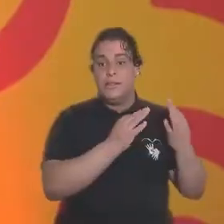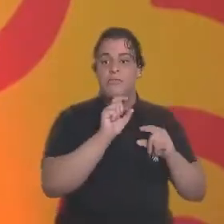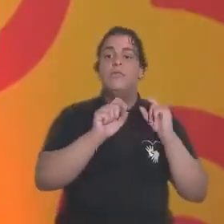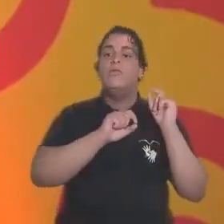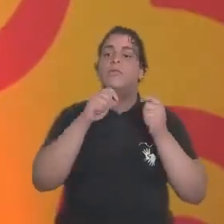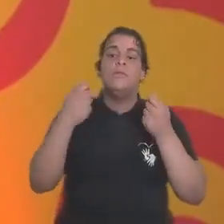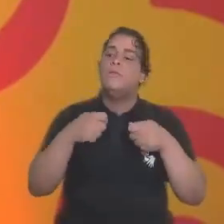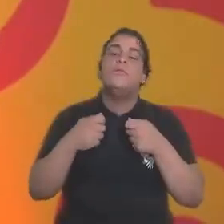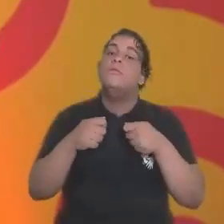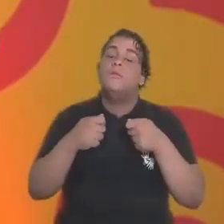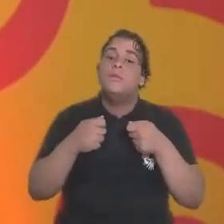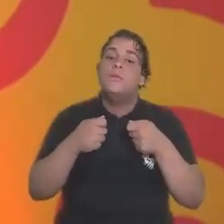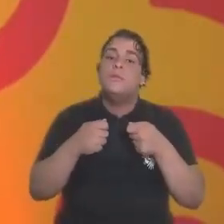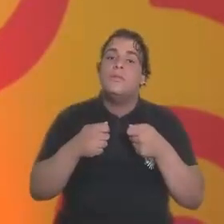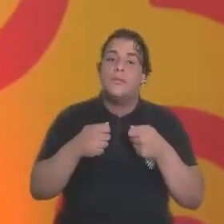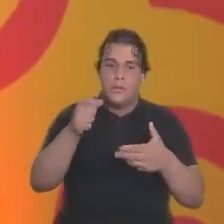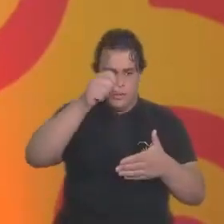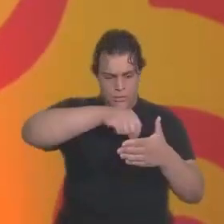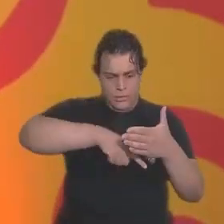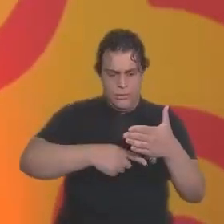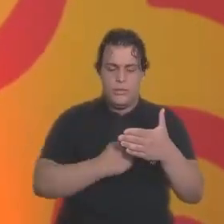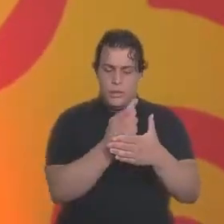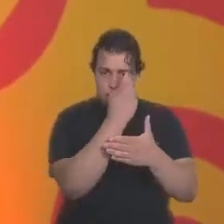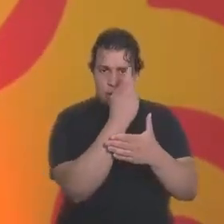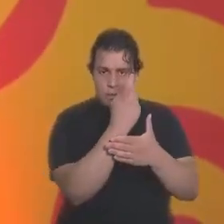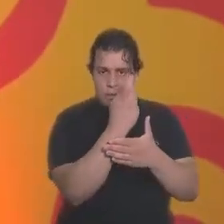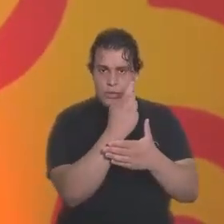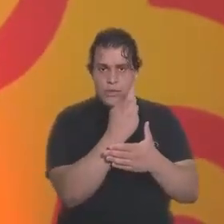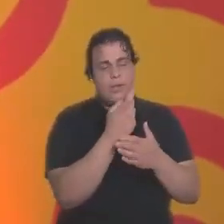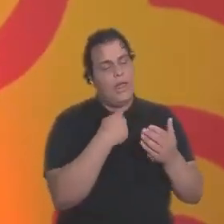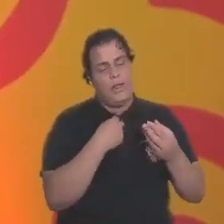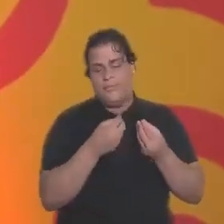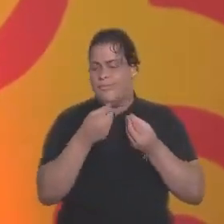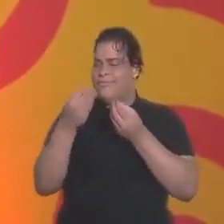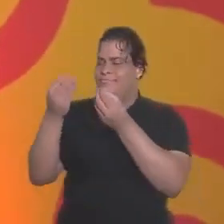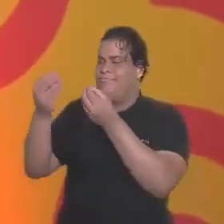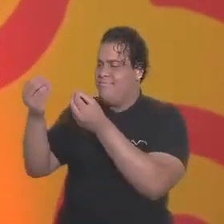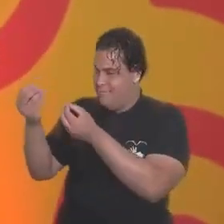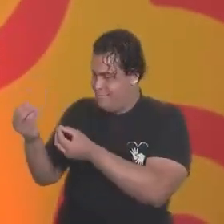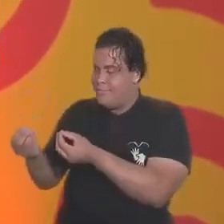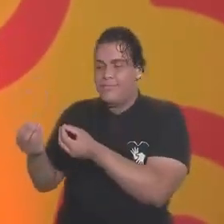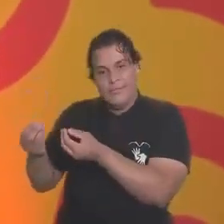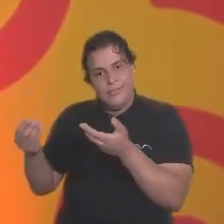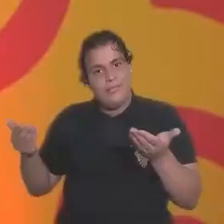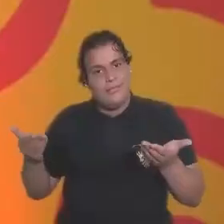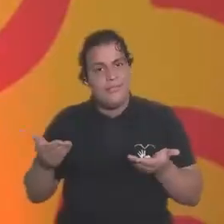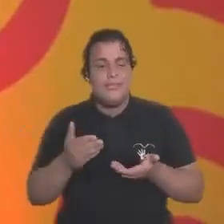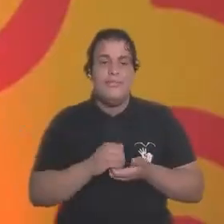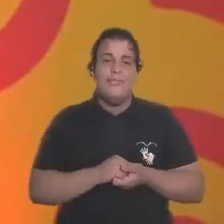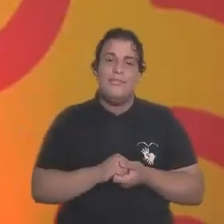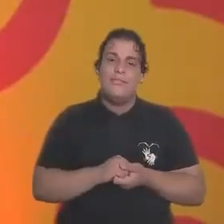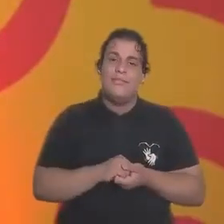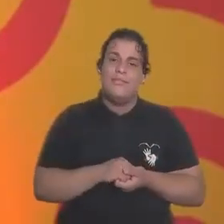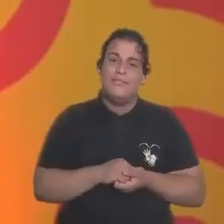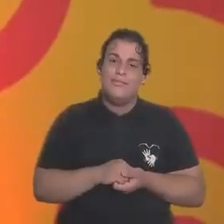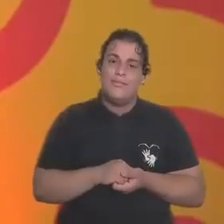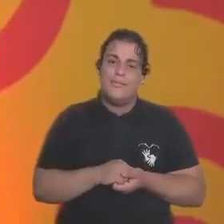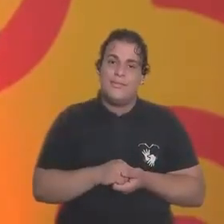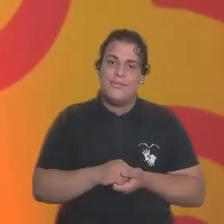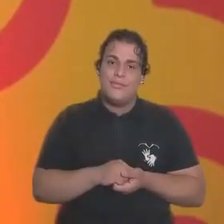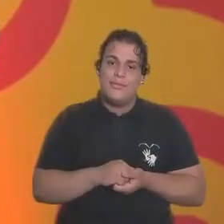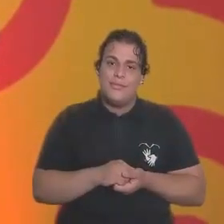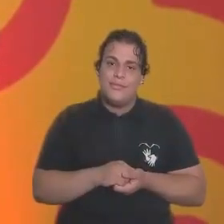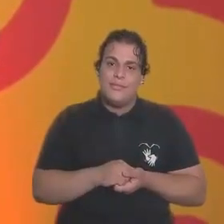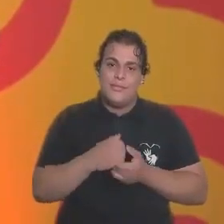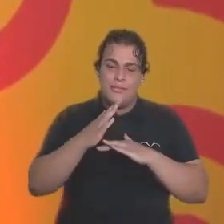você precisa? É da muda? A gente tem aqui, a gente vai te oferecer, a gente vai te fornecer. Então, essa